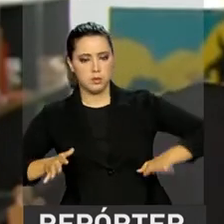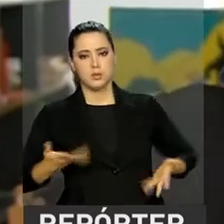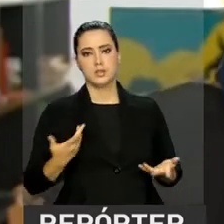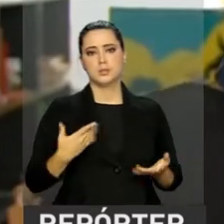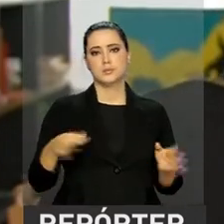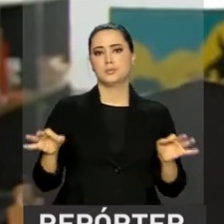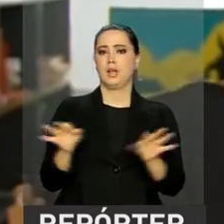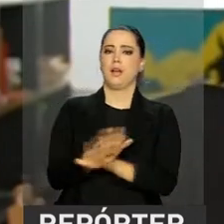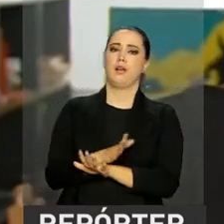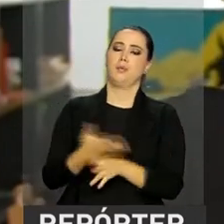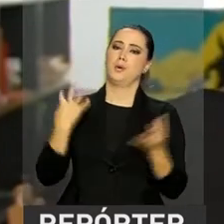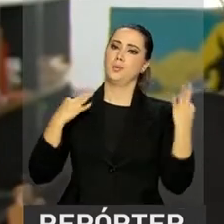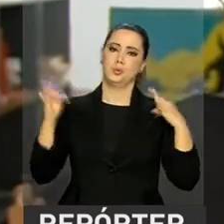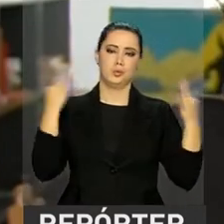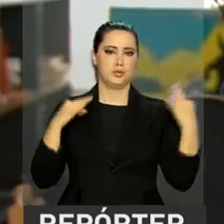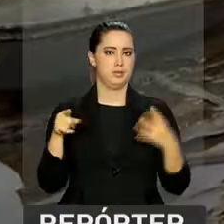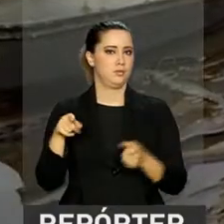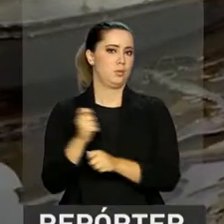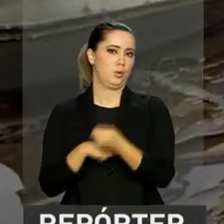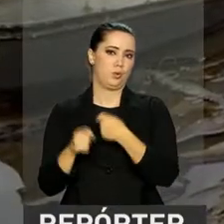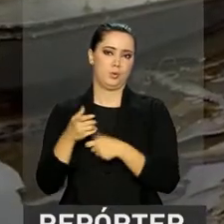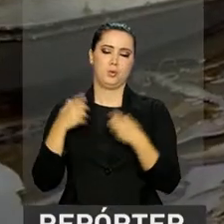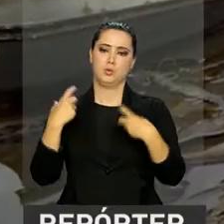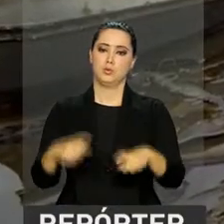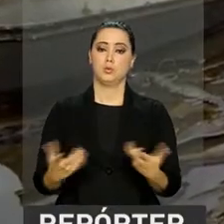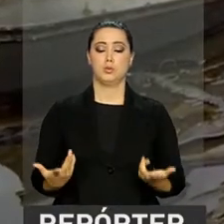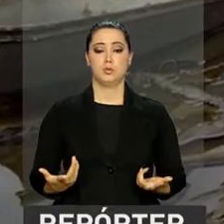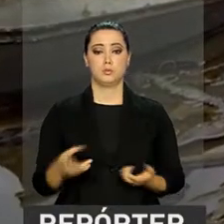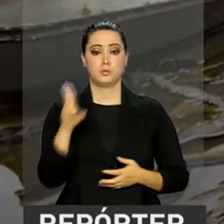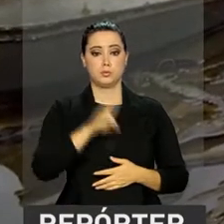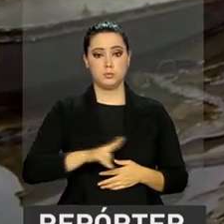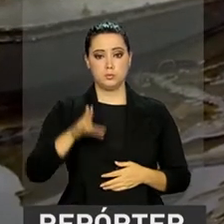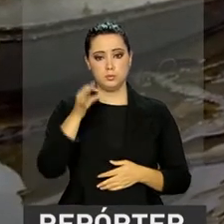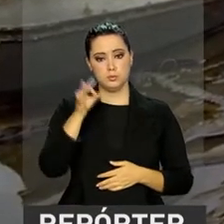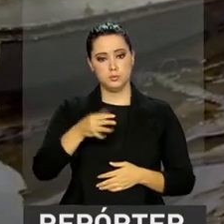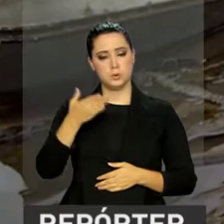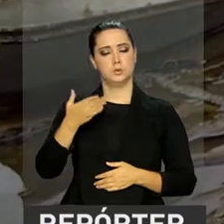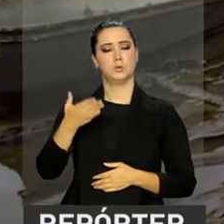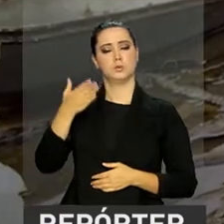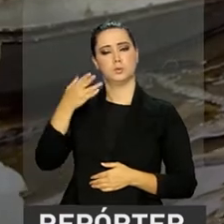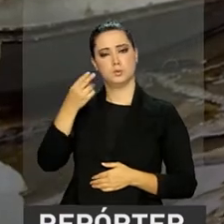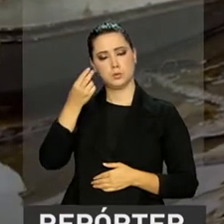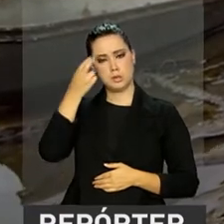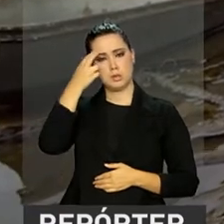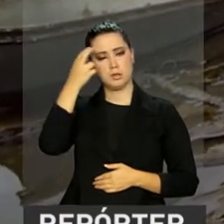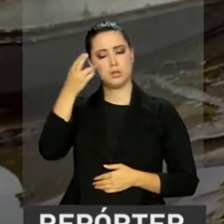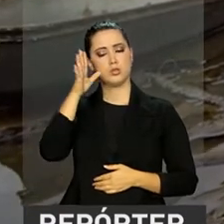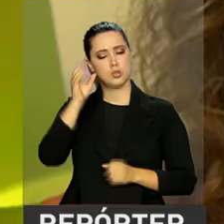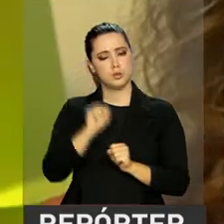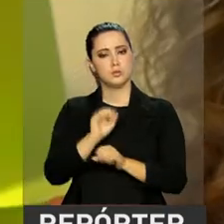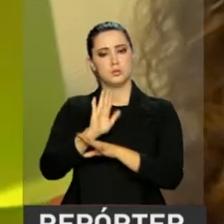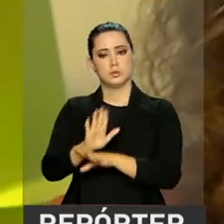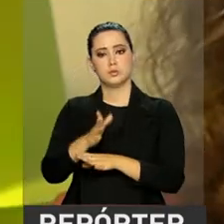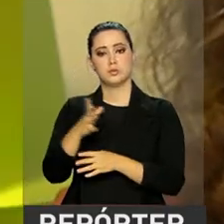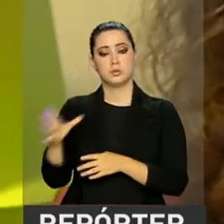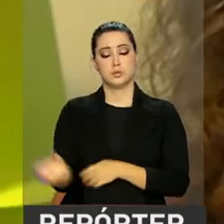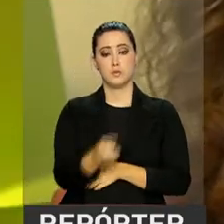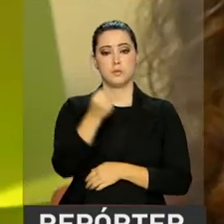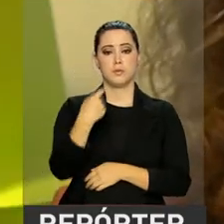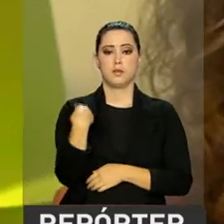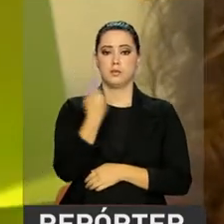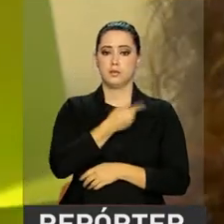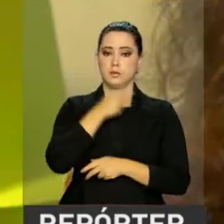região e mata a atividade econômica dessa região. O consumo consciente pode ajudar a salvar os nossos oceanos. A gente